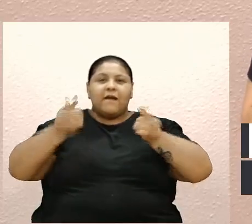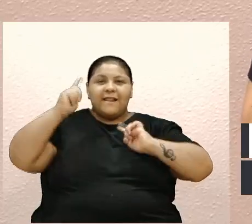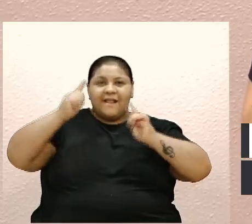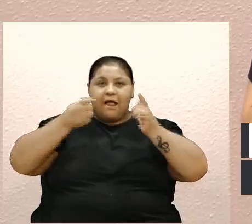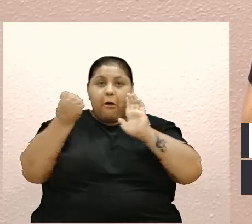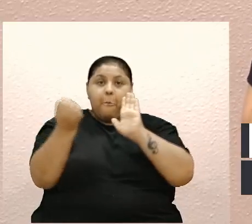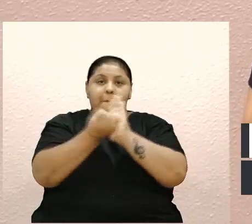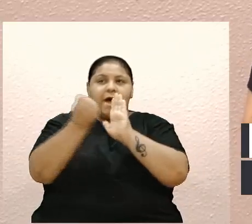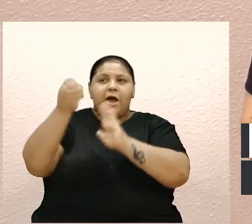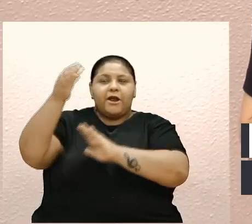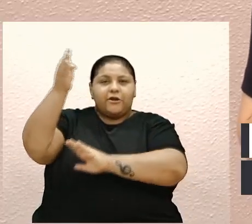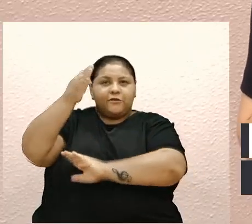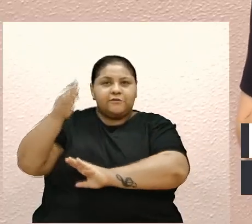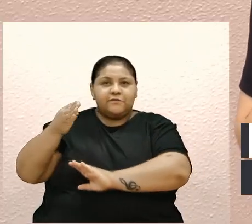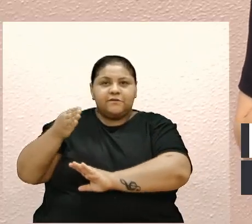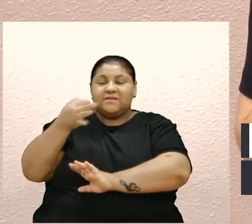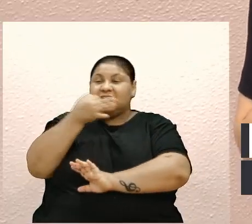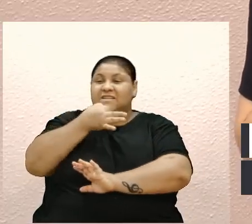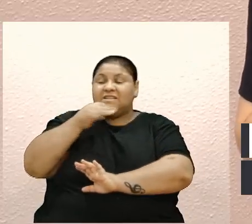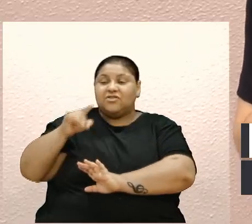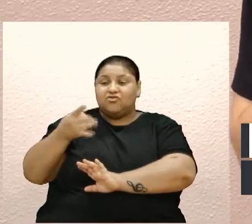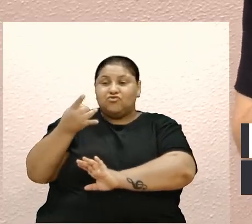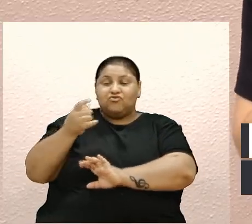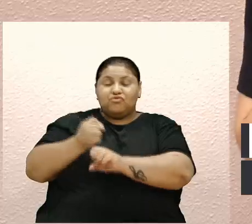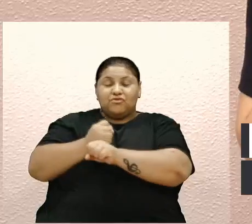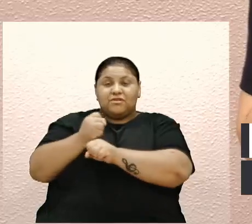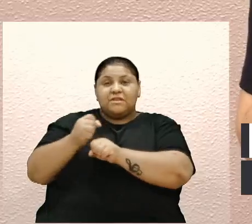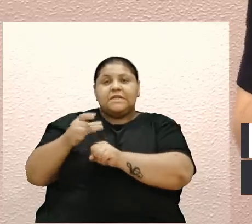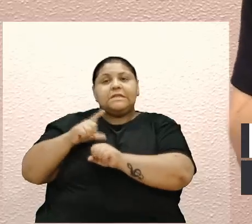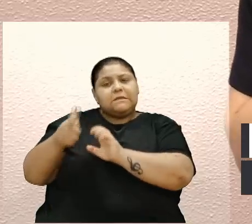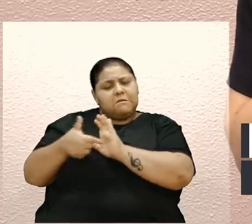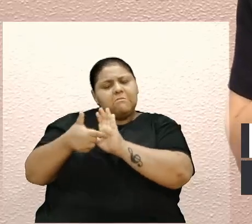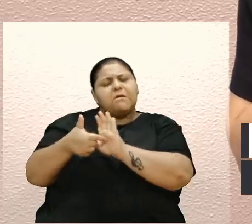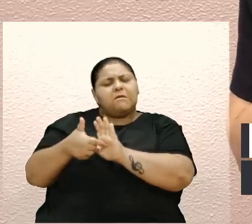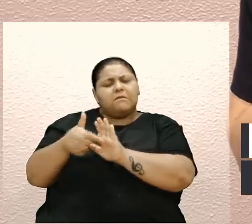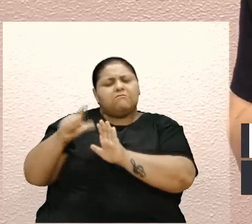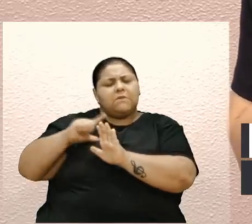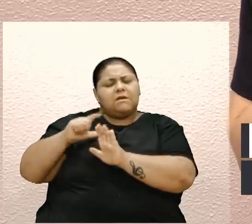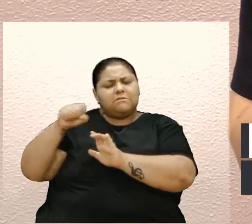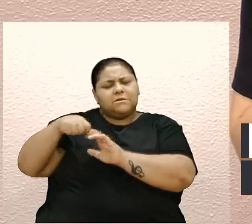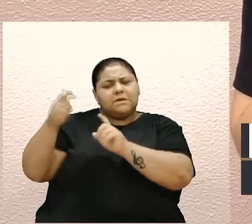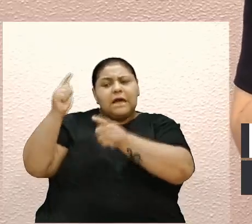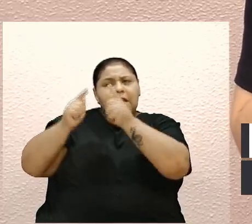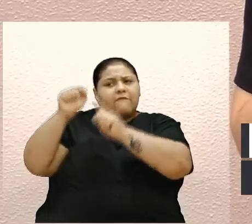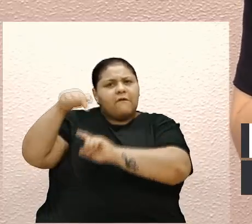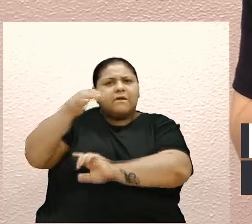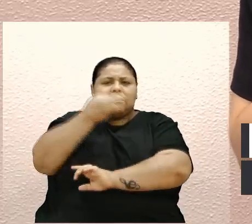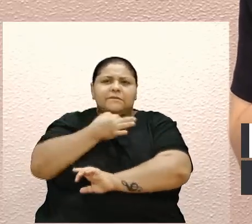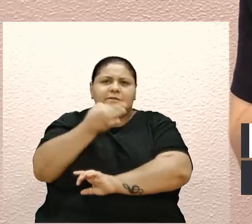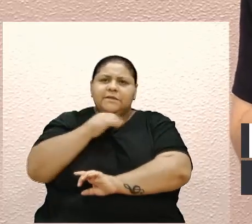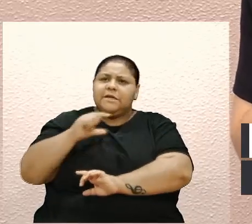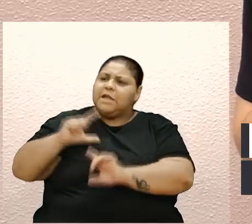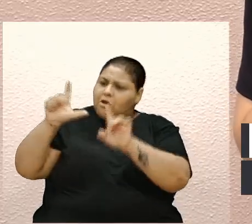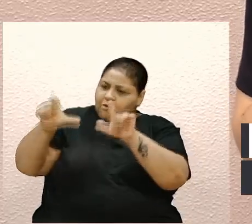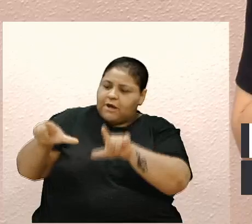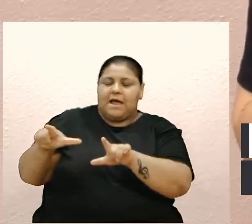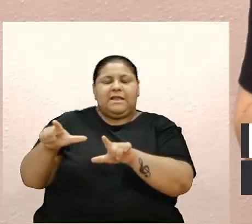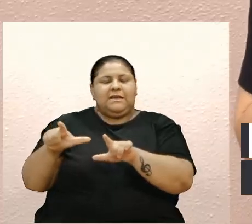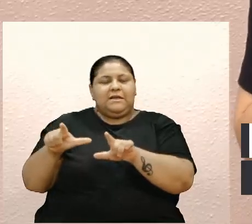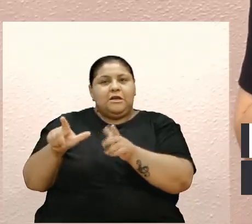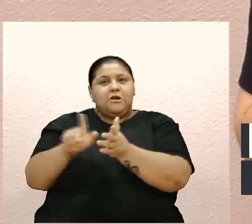Brasil e Caxias do Sul, nos últimos anos, tem demonstrado que existe, sim, carnaval na nossa cidade, que existe espaço para esse tipo